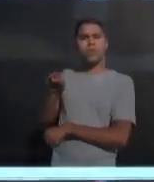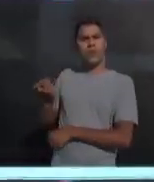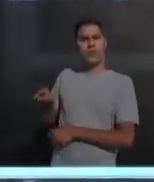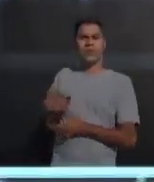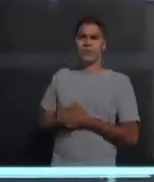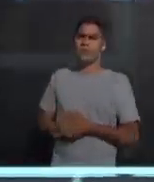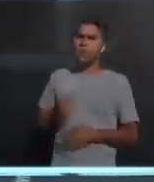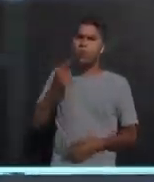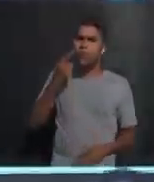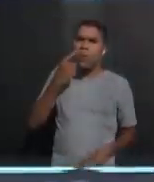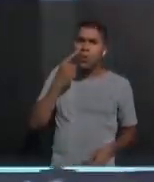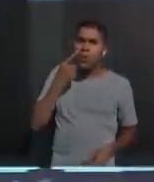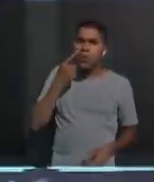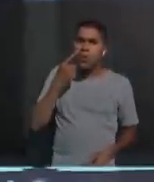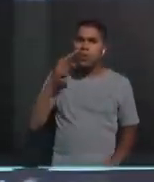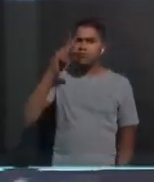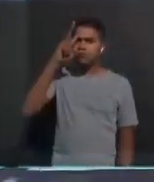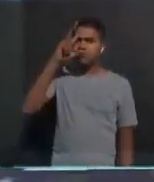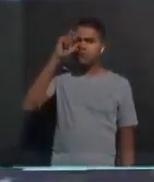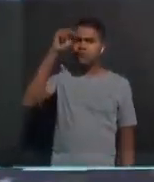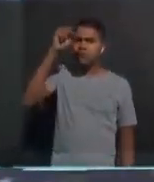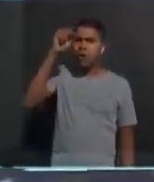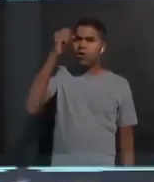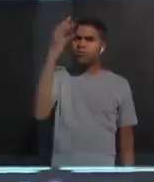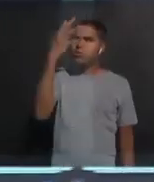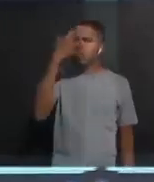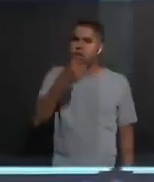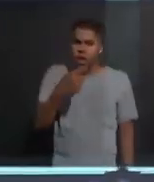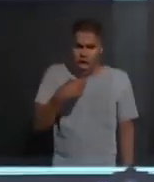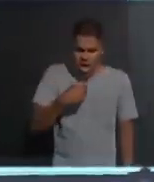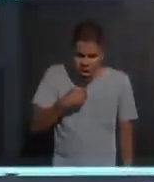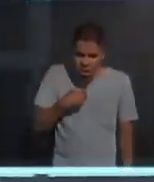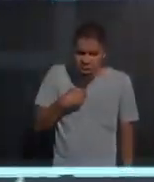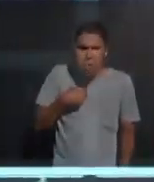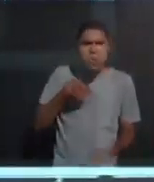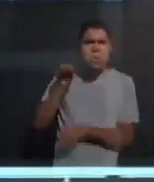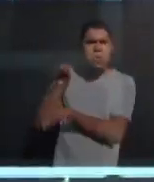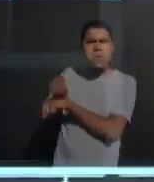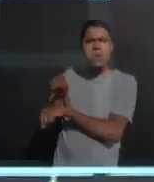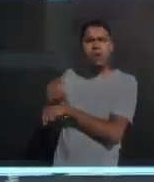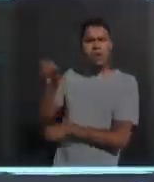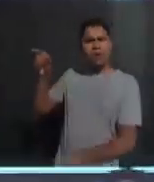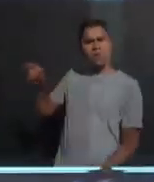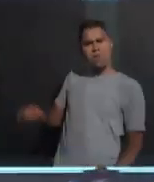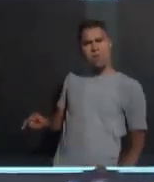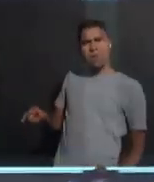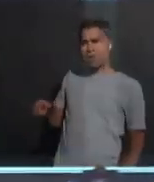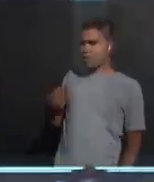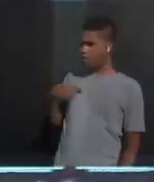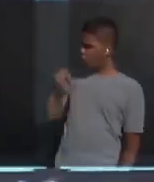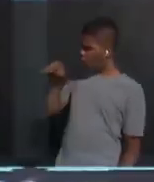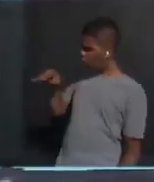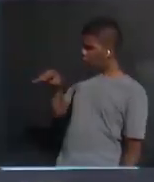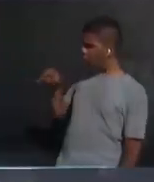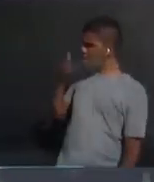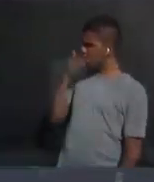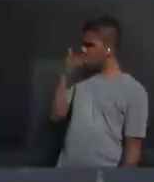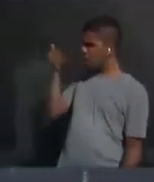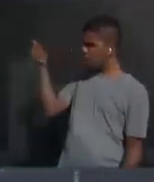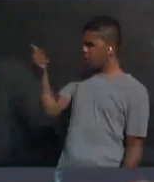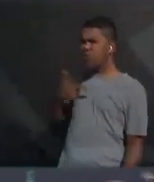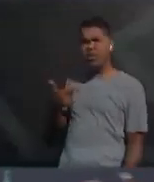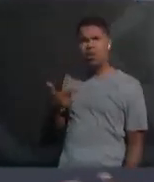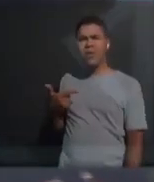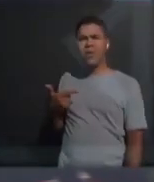olha que coisa forte que coisa linda gente eu cuidar de uma pessoa que aos meus olhos é melhor do que